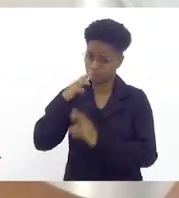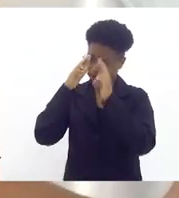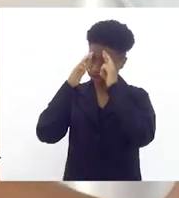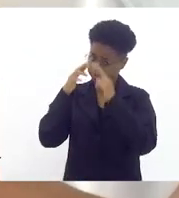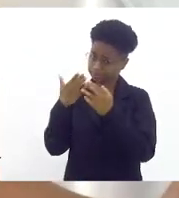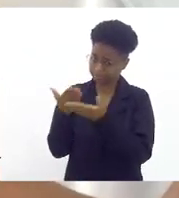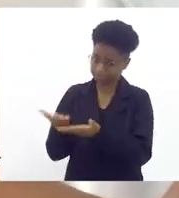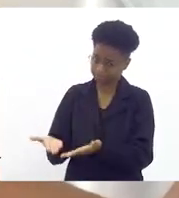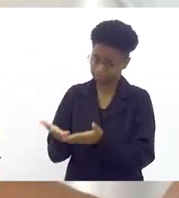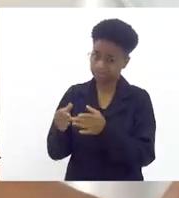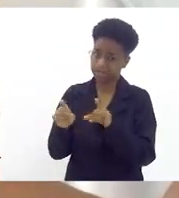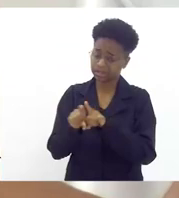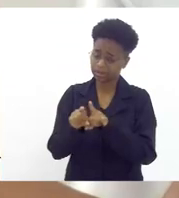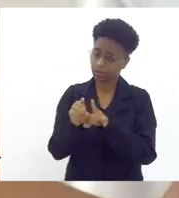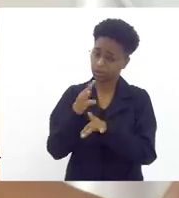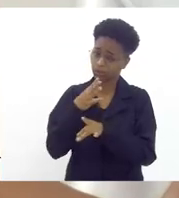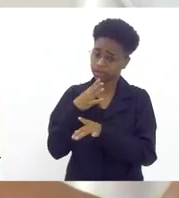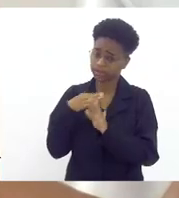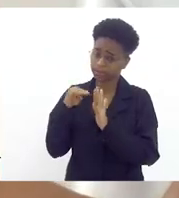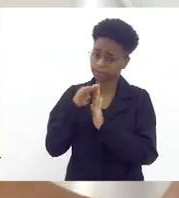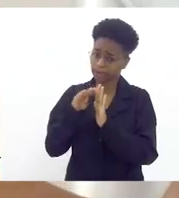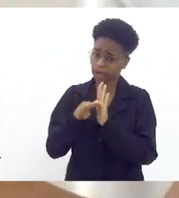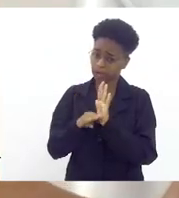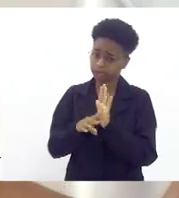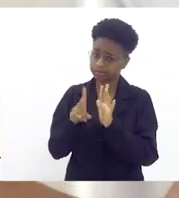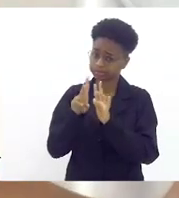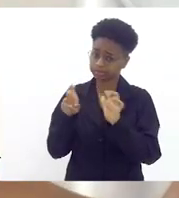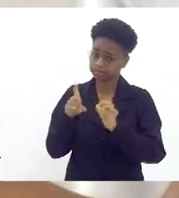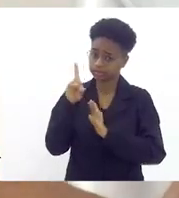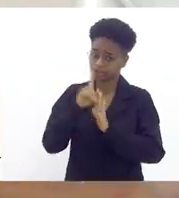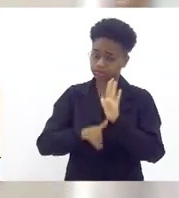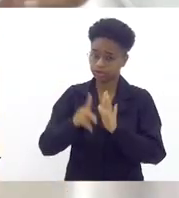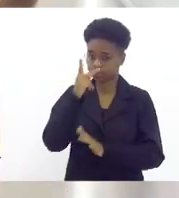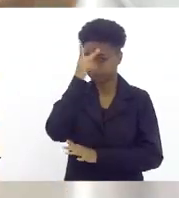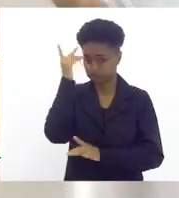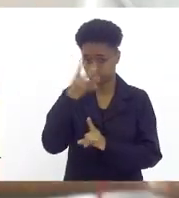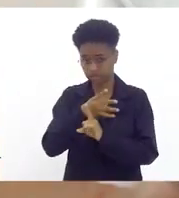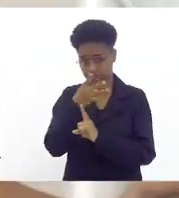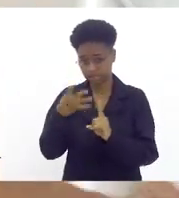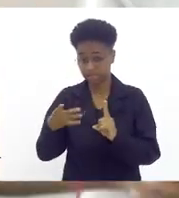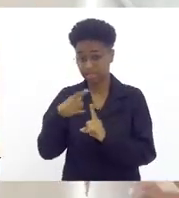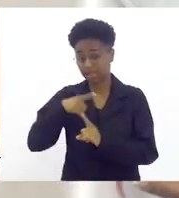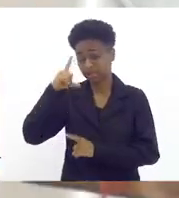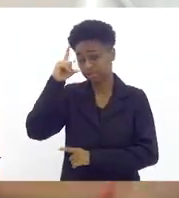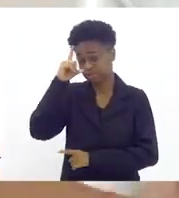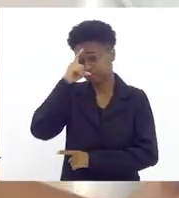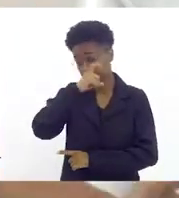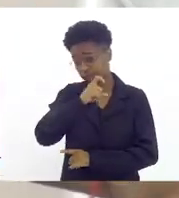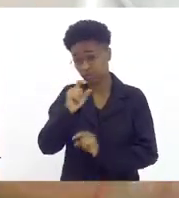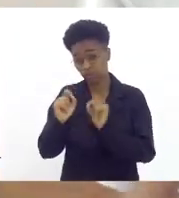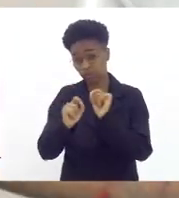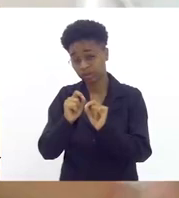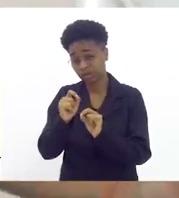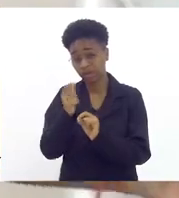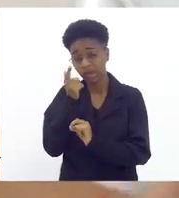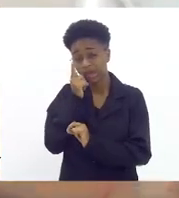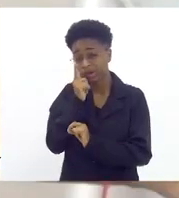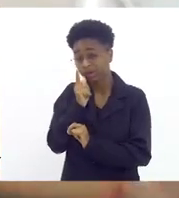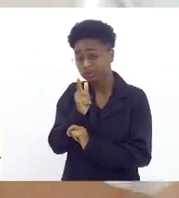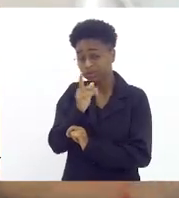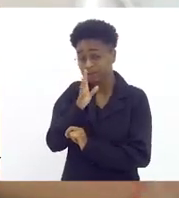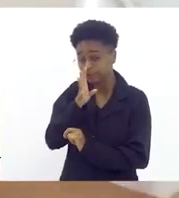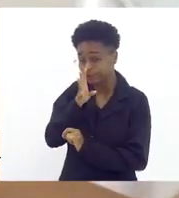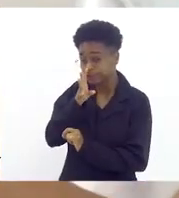ao conhecimento mesmo da pauta sobre direitos de pessoas LGBTQIA+, uma dificuldade de fazer sustentação diante dos